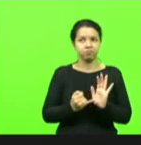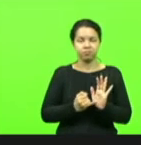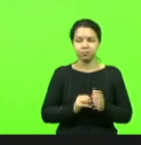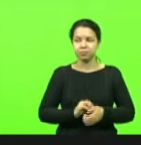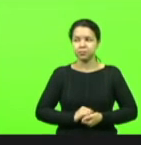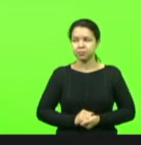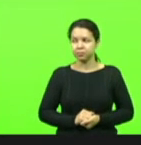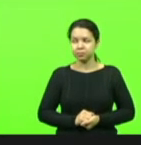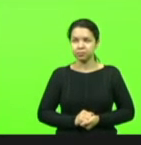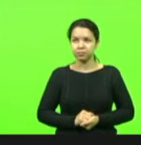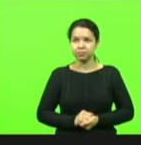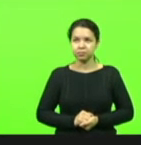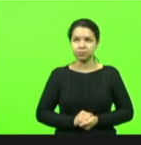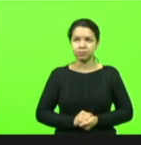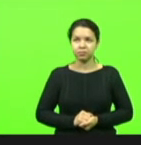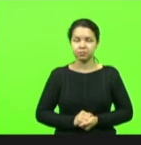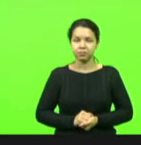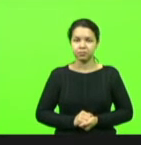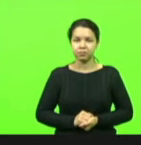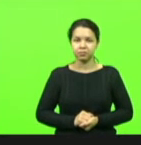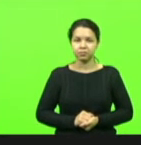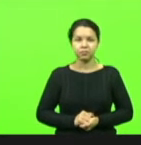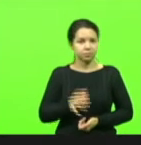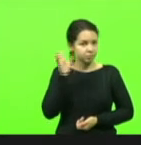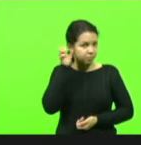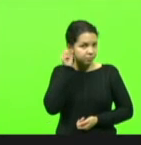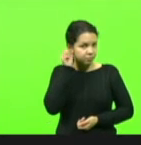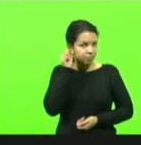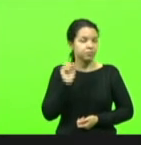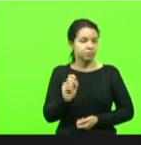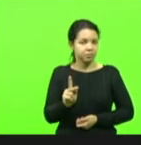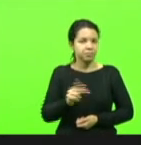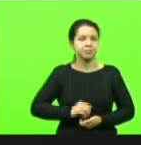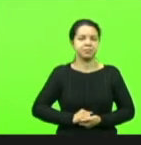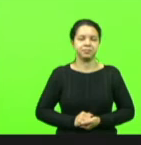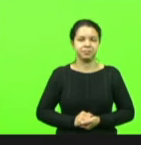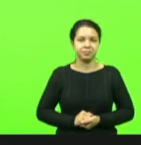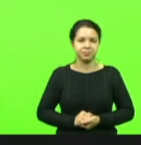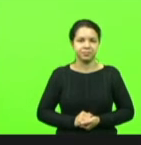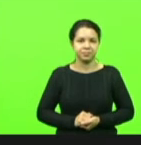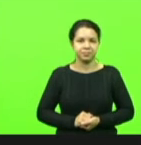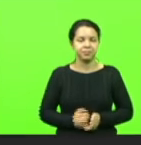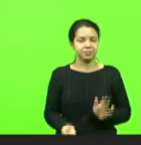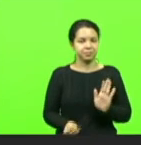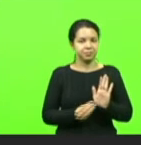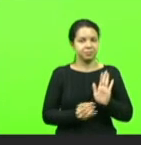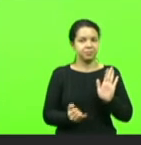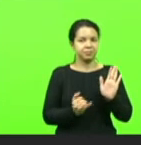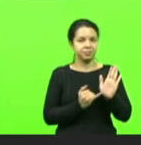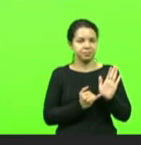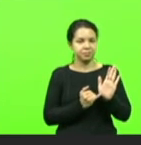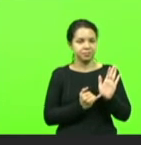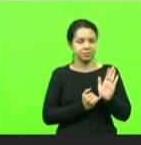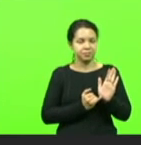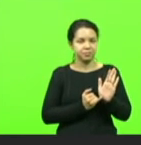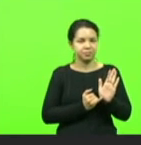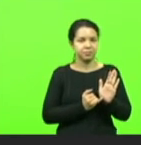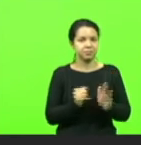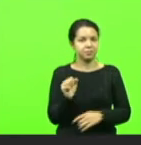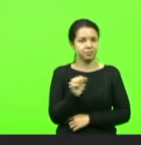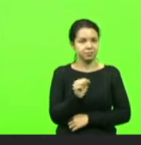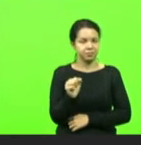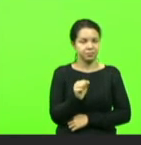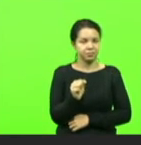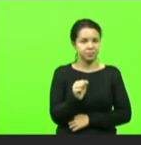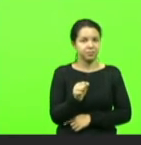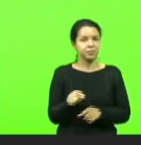e então me ouvindo represente sim regulamento próprio do Imposto bem Como entender o aludido benefício aos